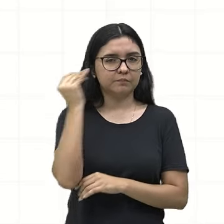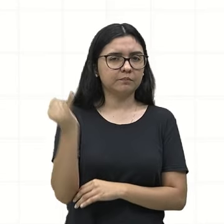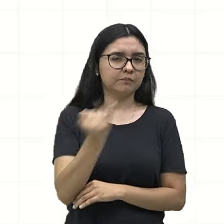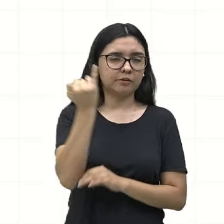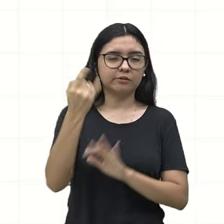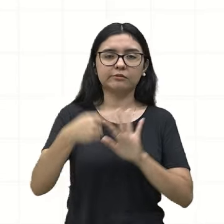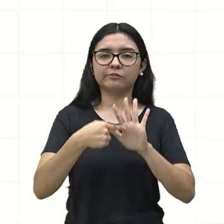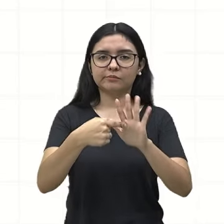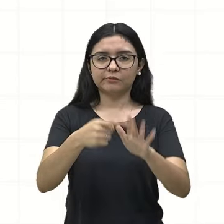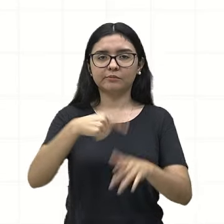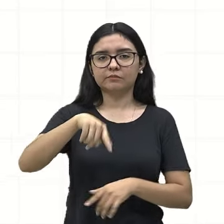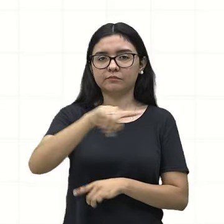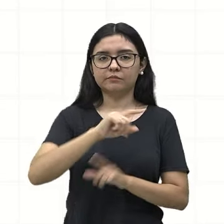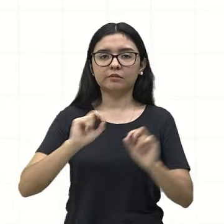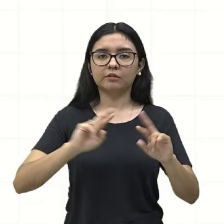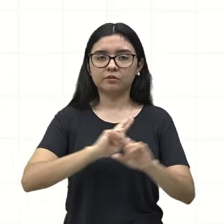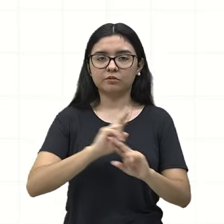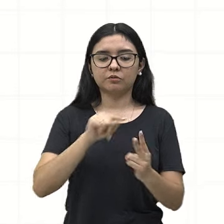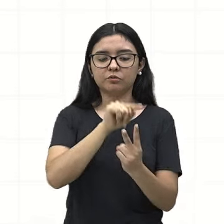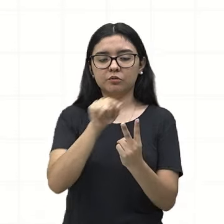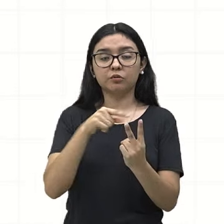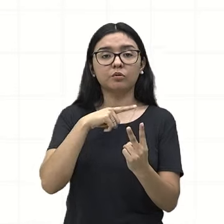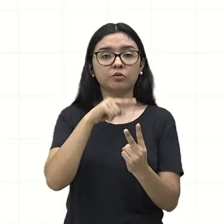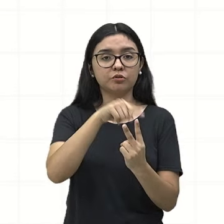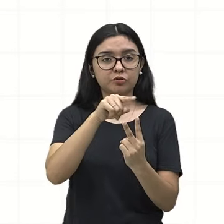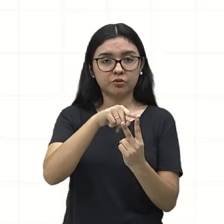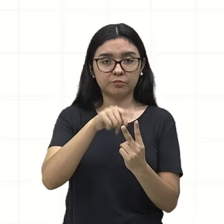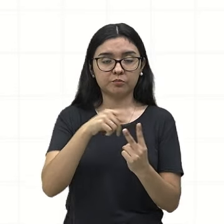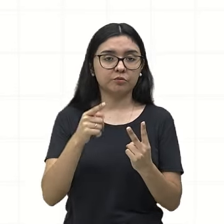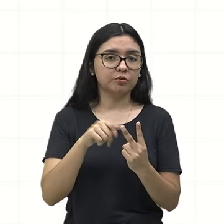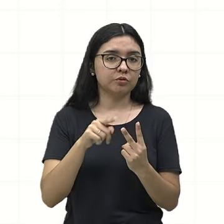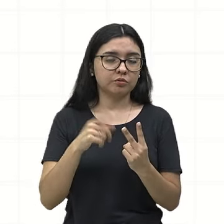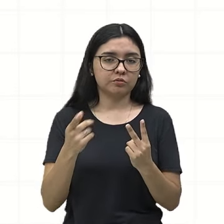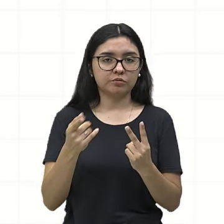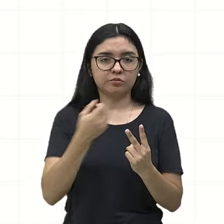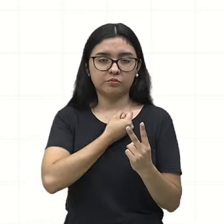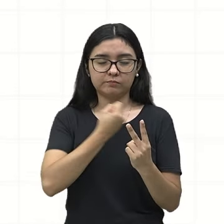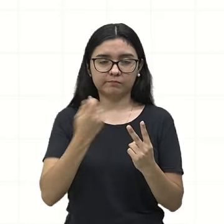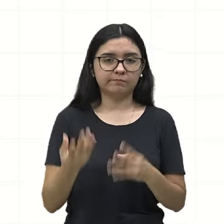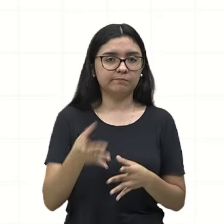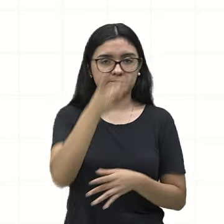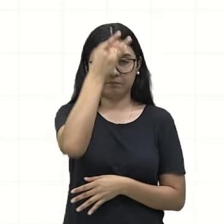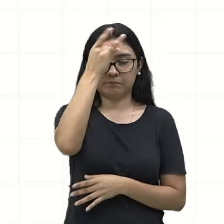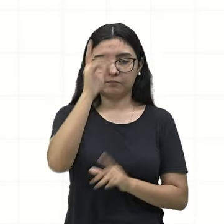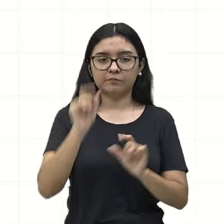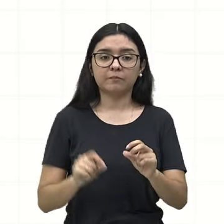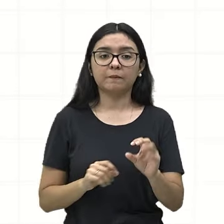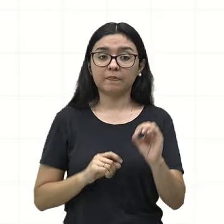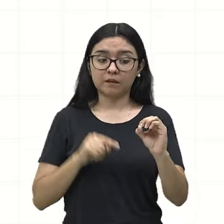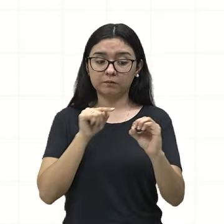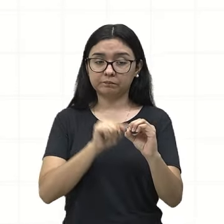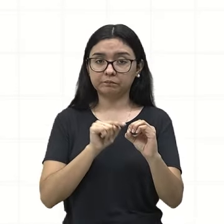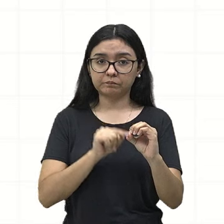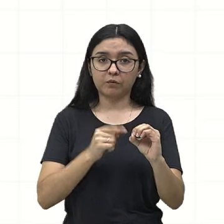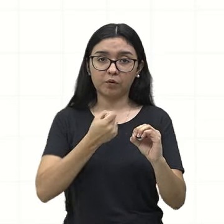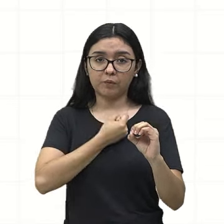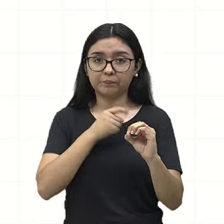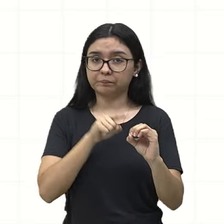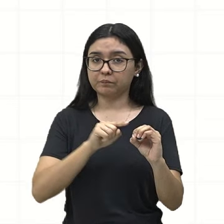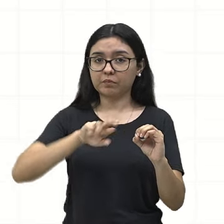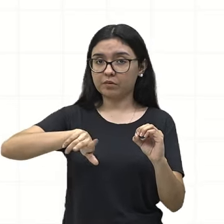para você com relação a números primos e números compostos. Marca aí ó, essas observações. Ó. O zero não